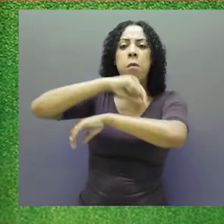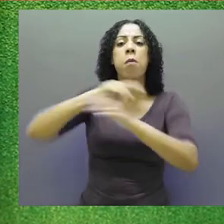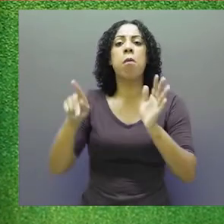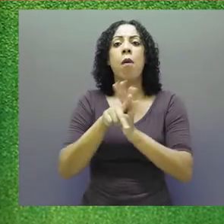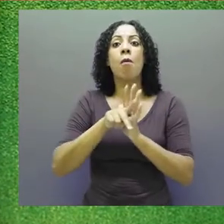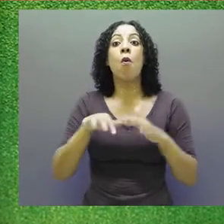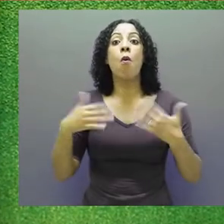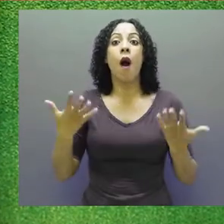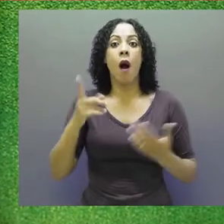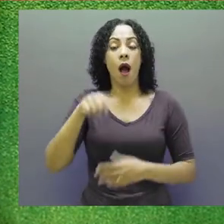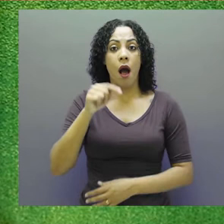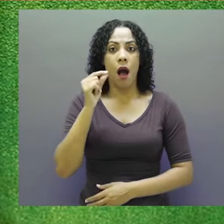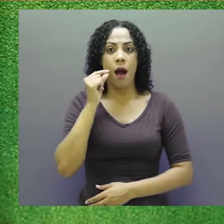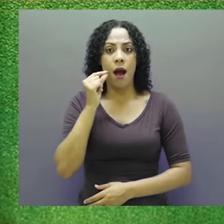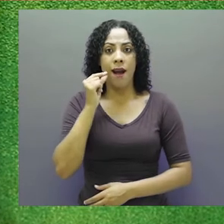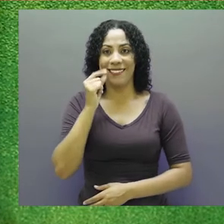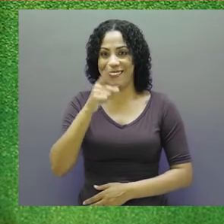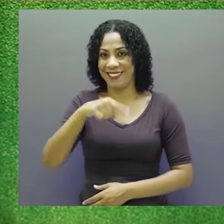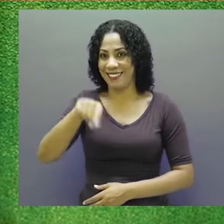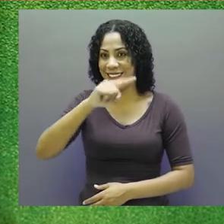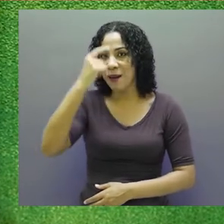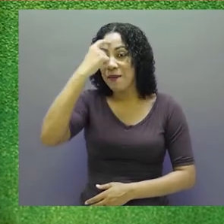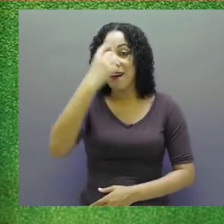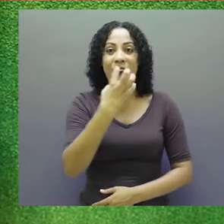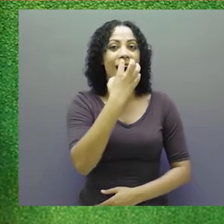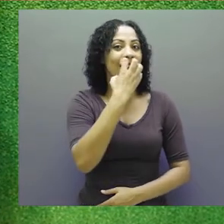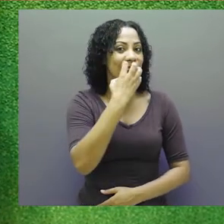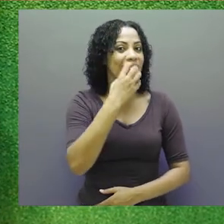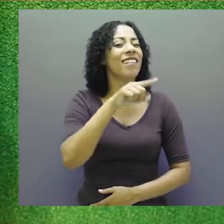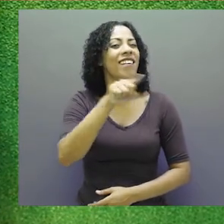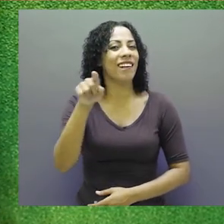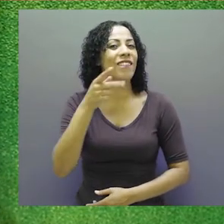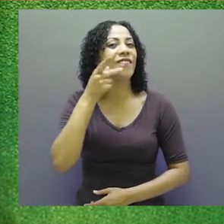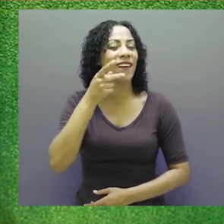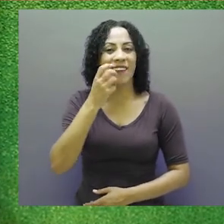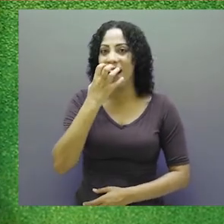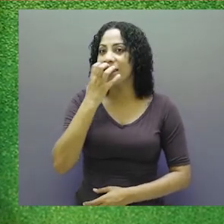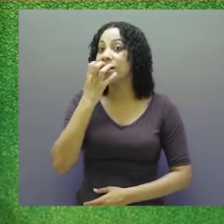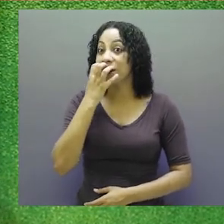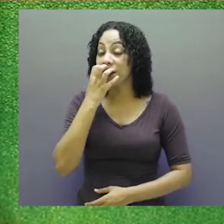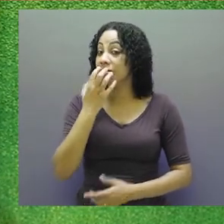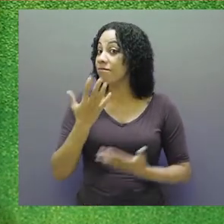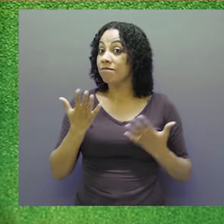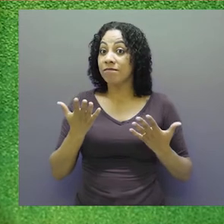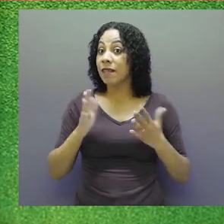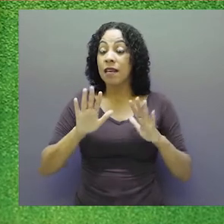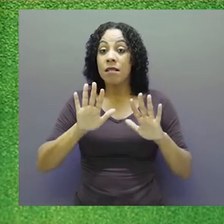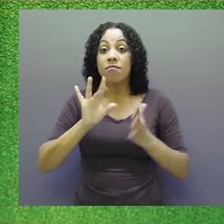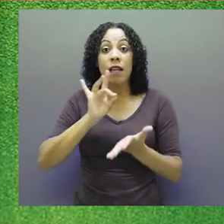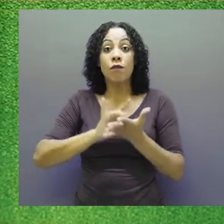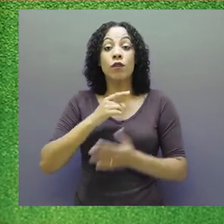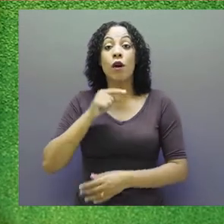Rato. Eu acho que eu vi cachorro aí, hein? Alguém aí falou cachorro. Eu